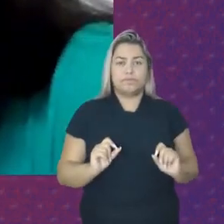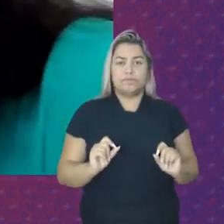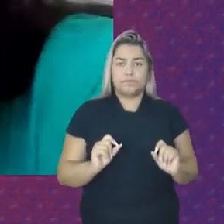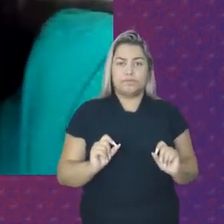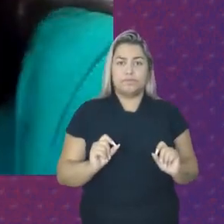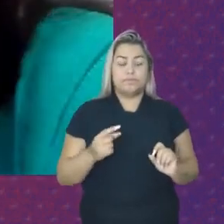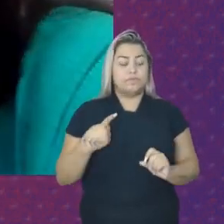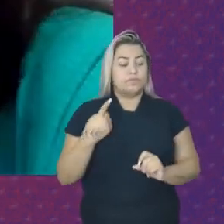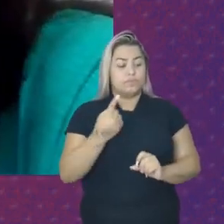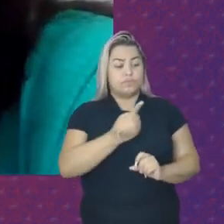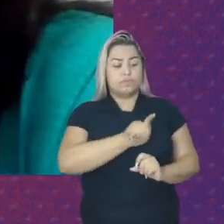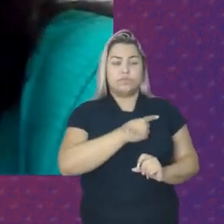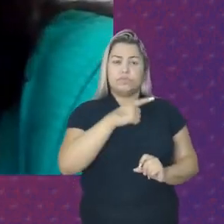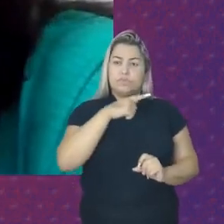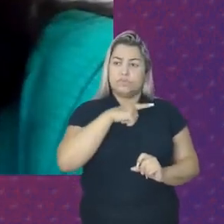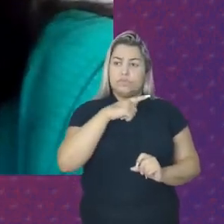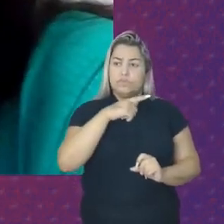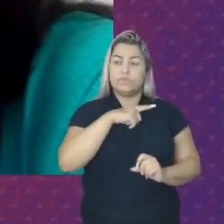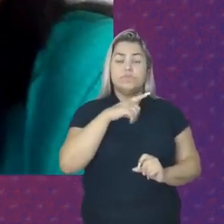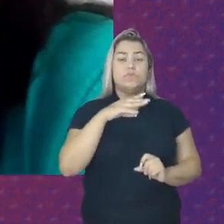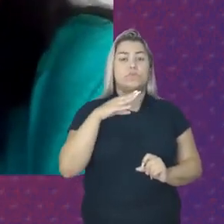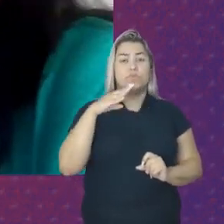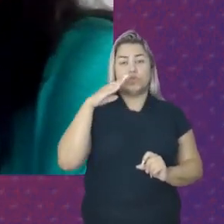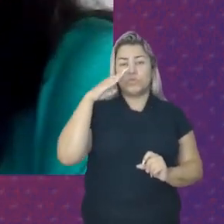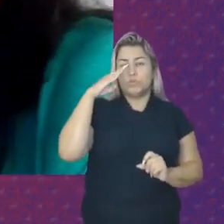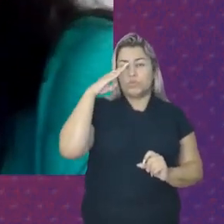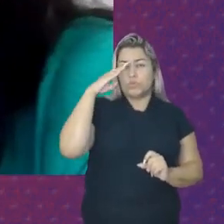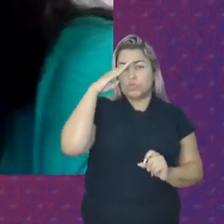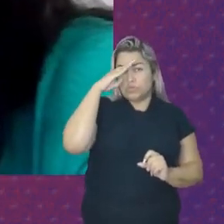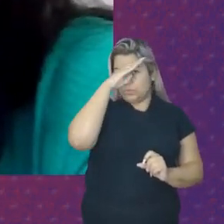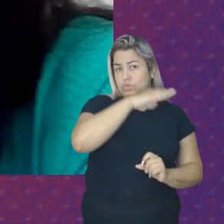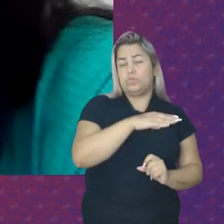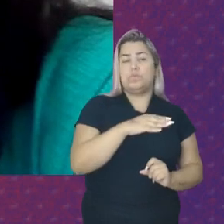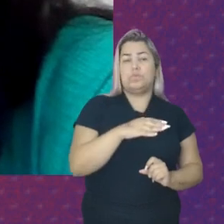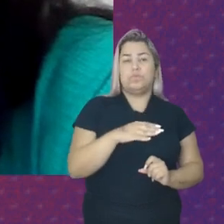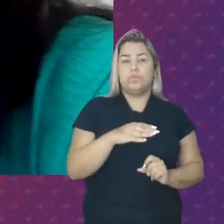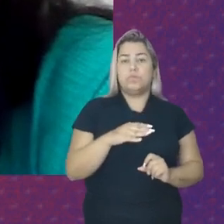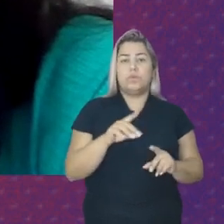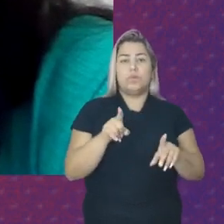a partir do governo Bolsonaro, o sucateamento